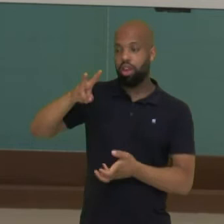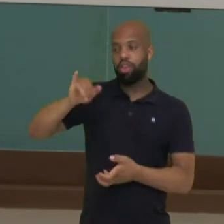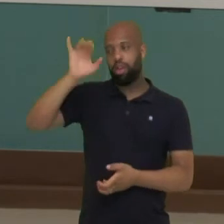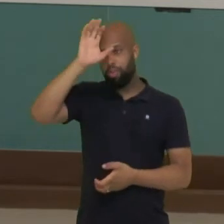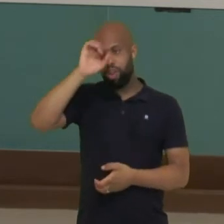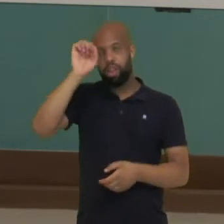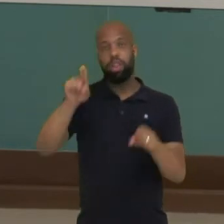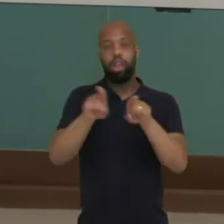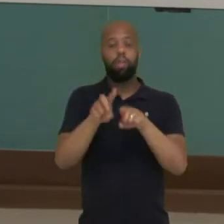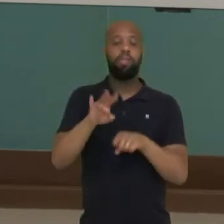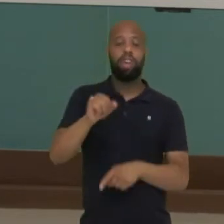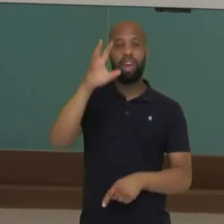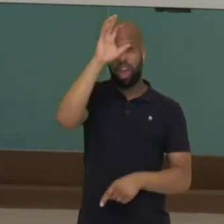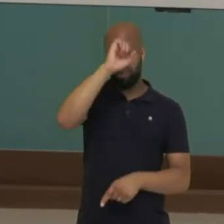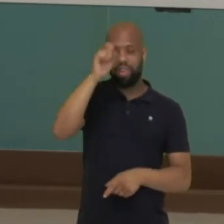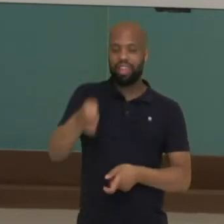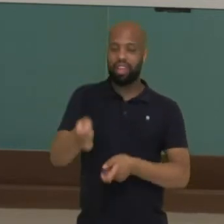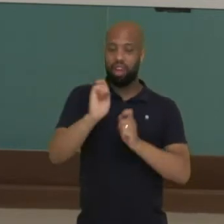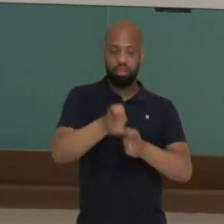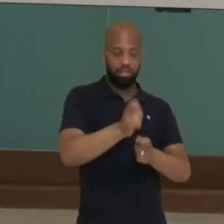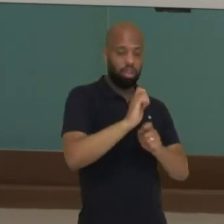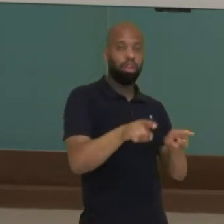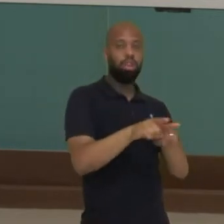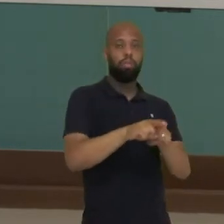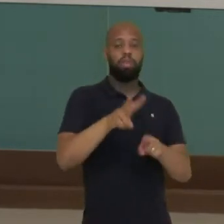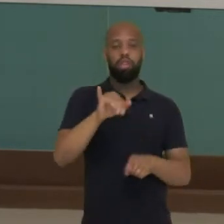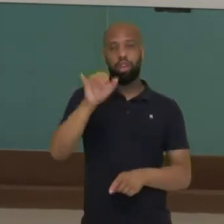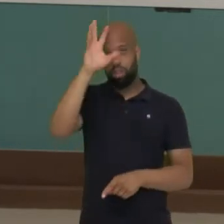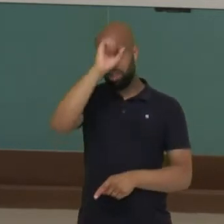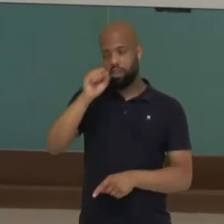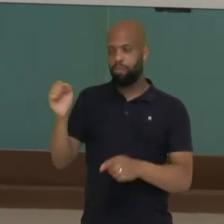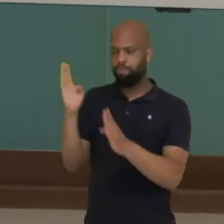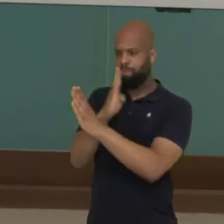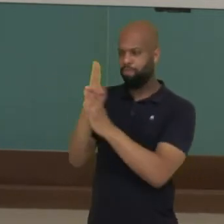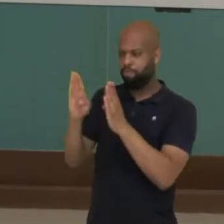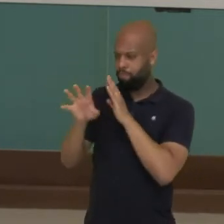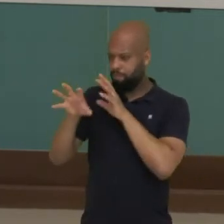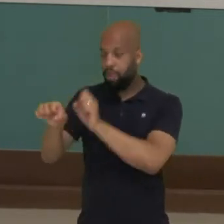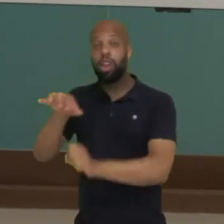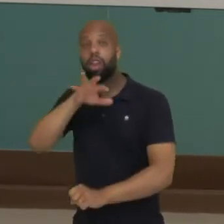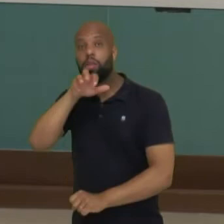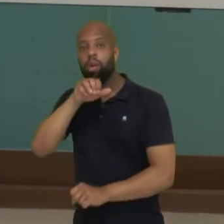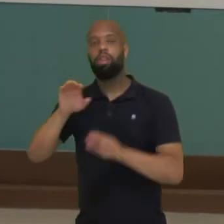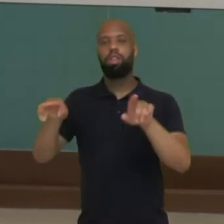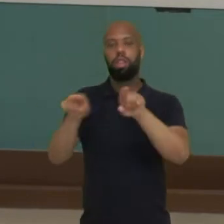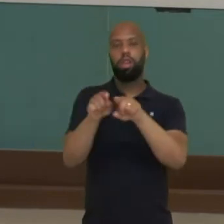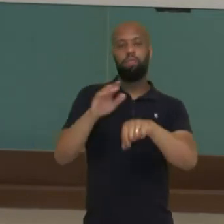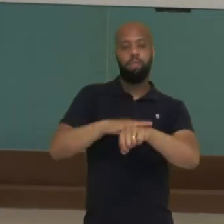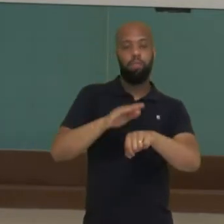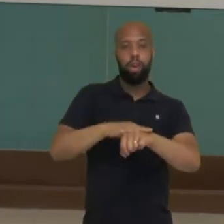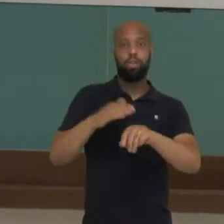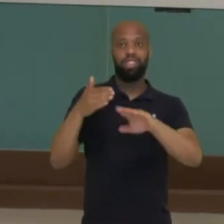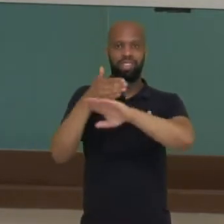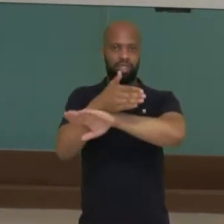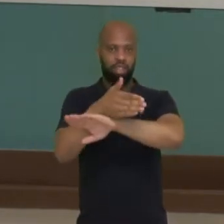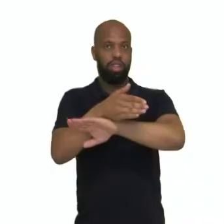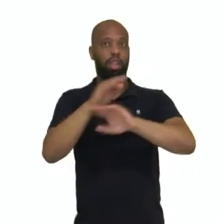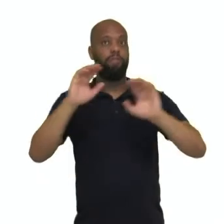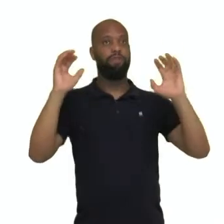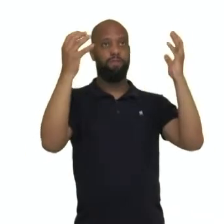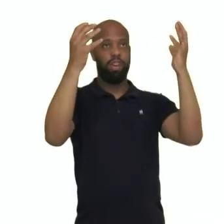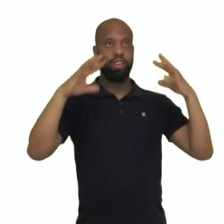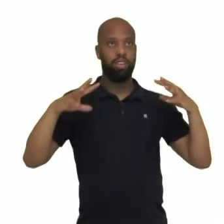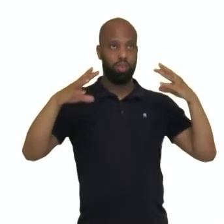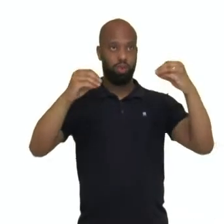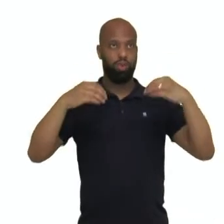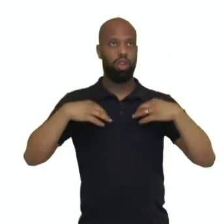também aprender a respeitar os costumes, a natureza e os mais velhos. E quando eles saem para essa grande festa, todos assim,